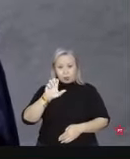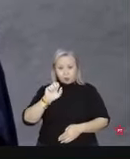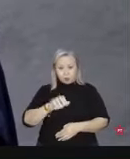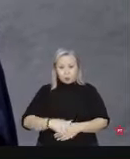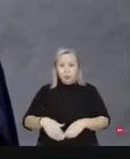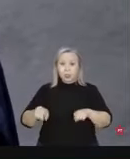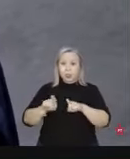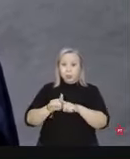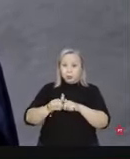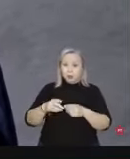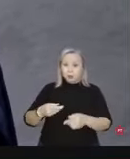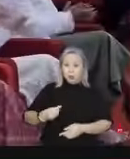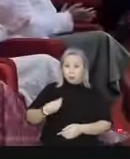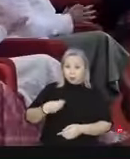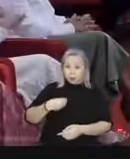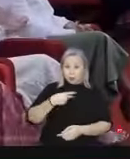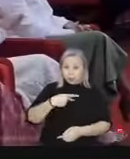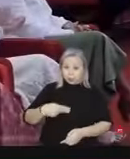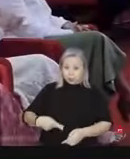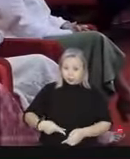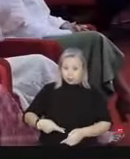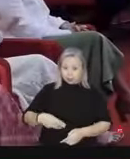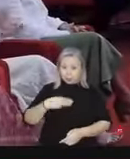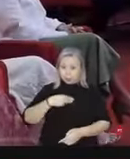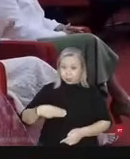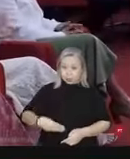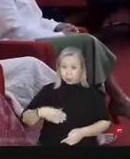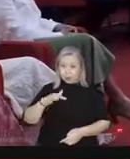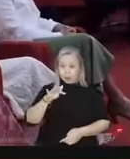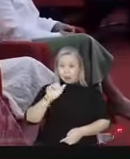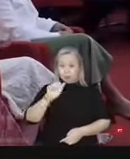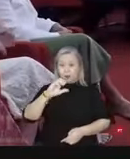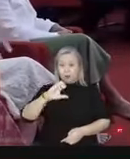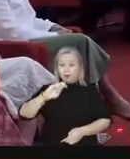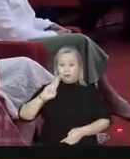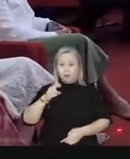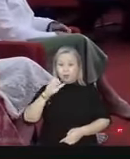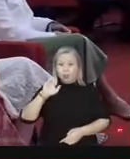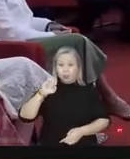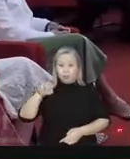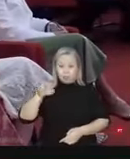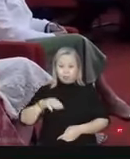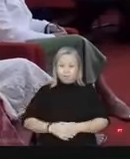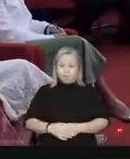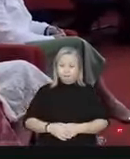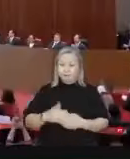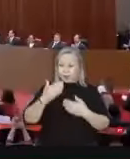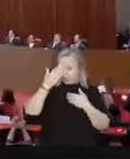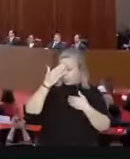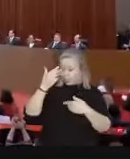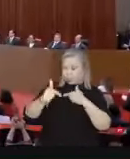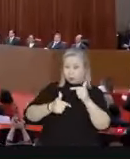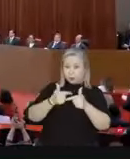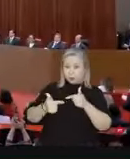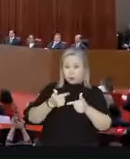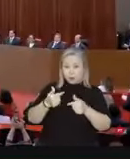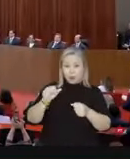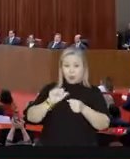Edson Fachin, a quem agradeço o grande trabalho realizado junto com os demais ministros da